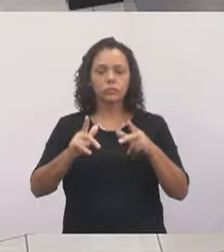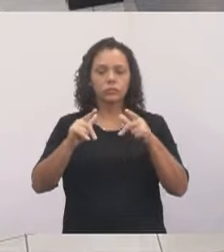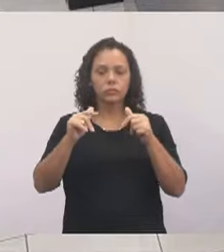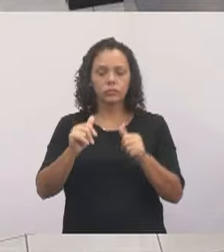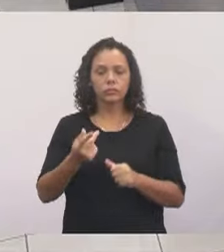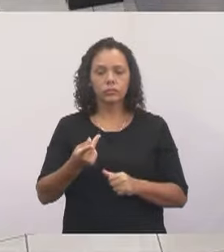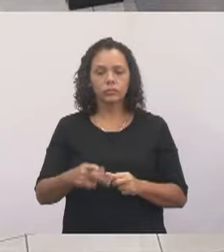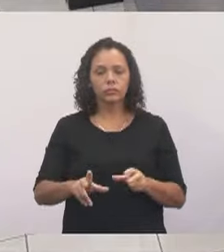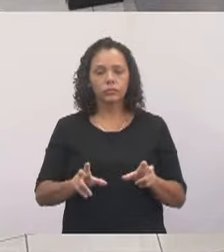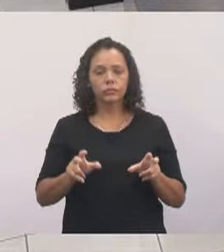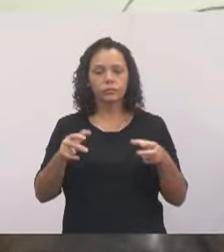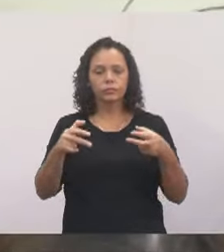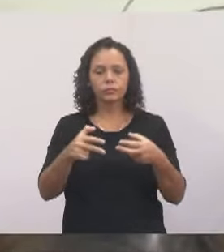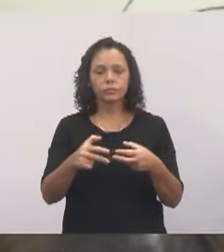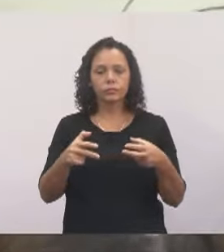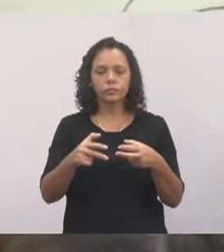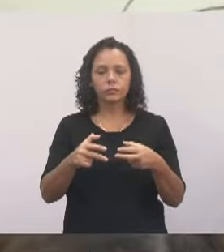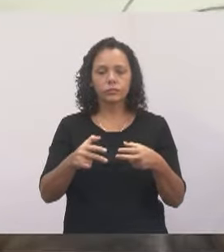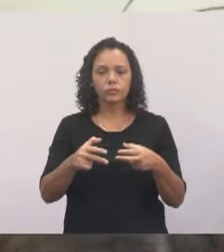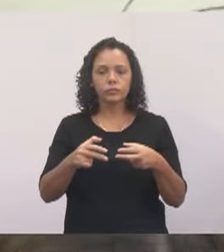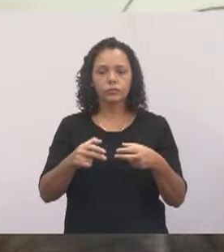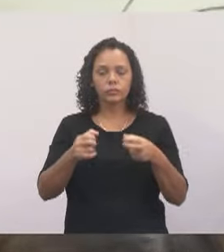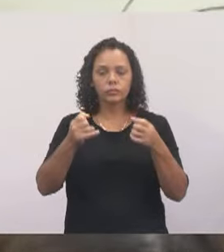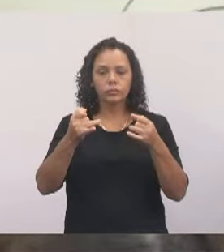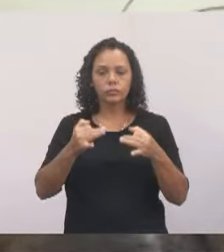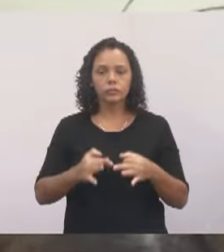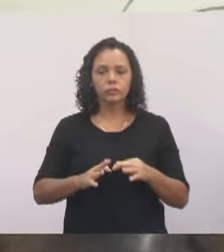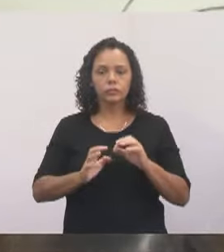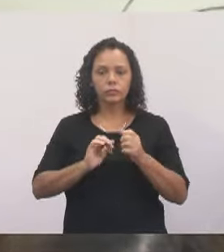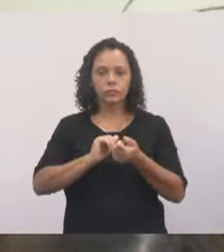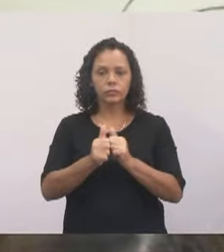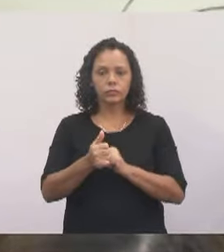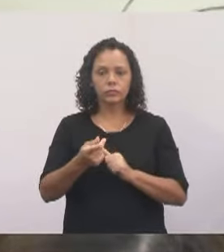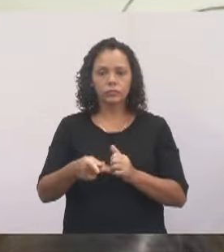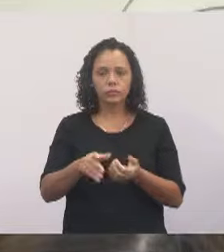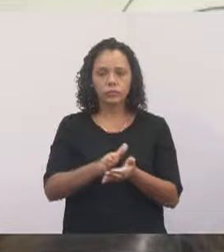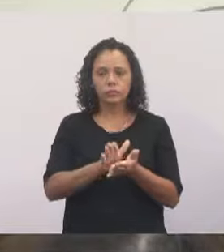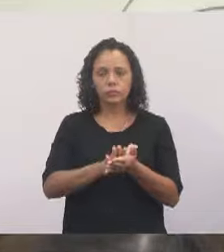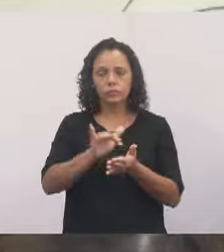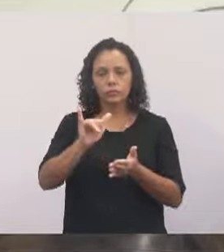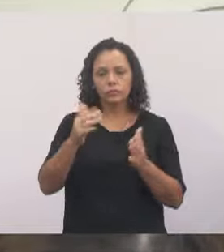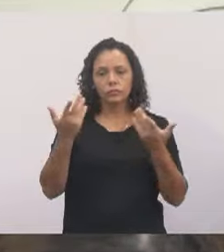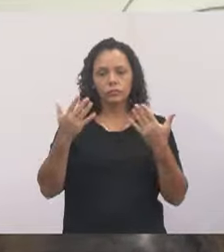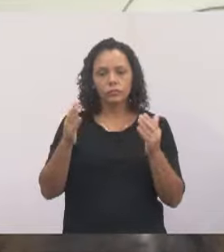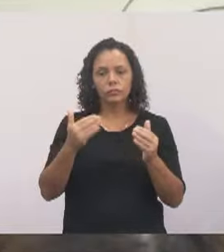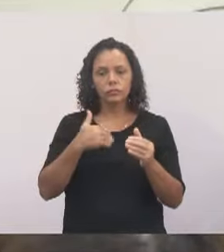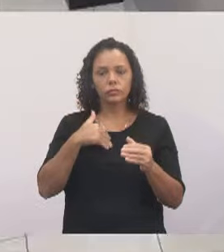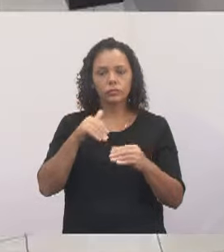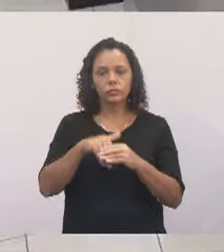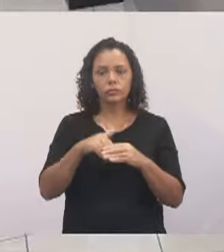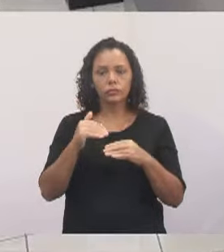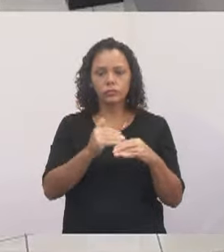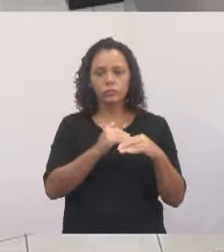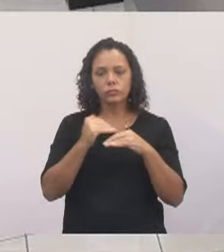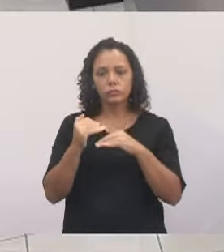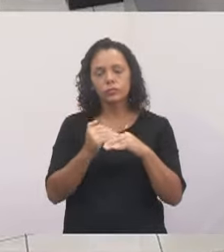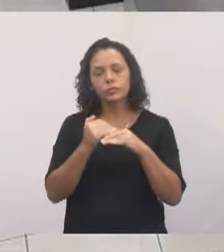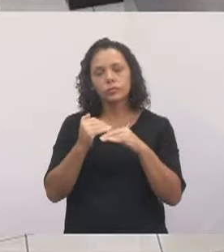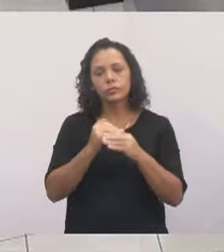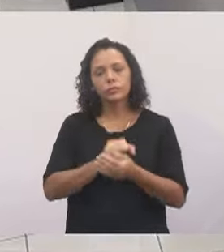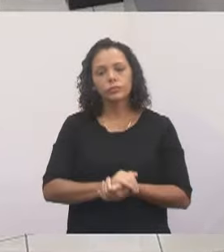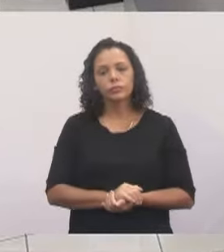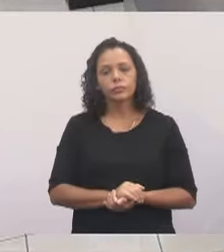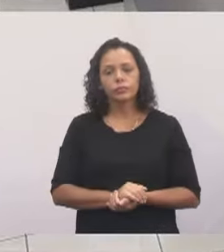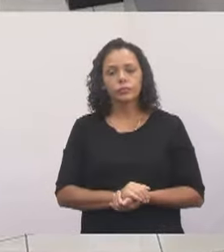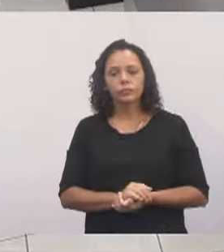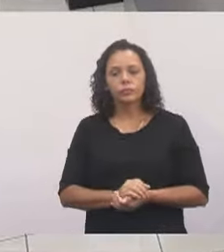conduzido nessa casa, falando de categoria esportiva da nossa cidade. Parabéns, Dude, e meu voto é favorável. Como